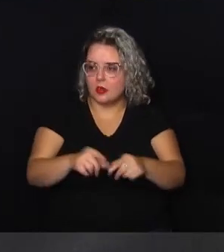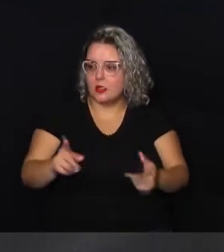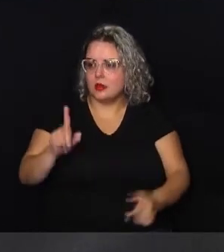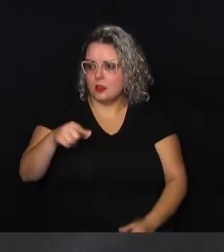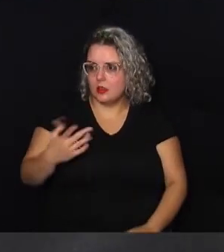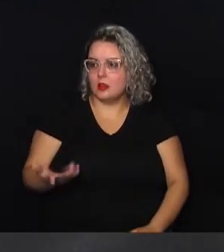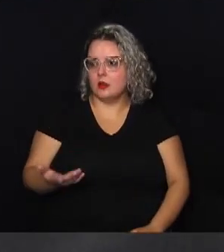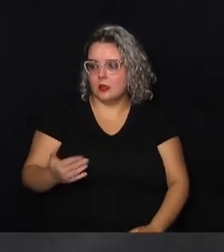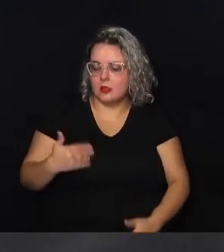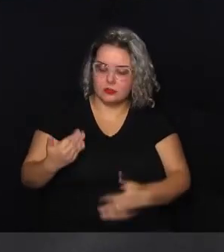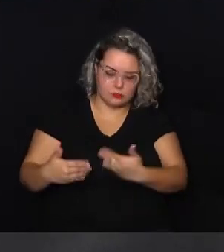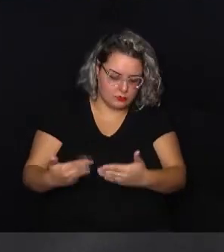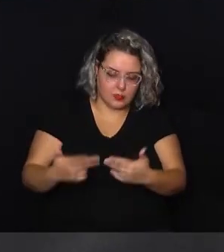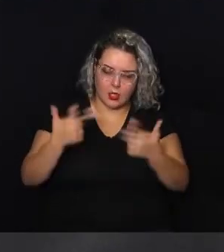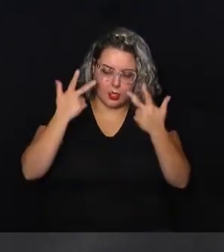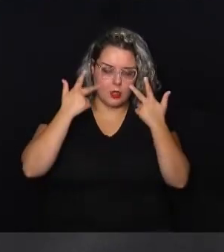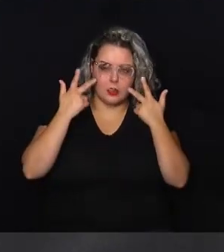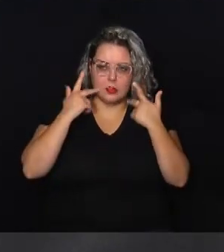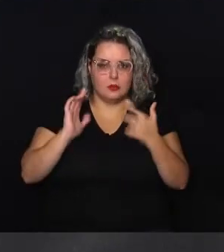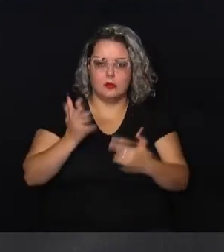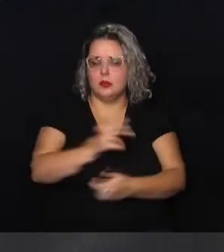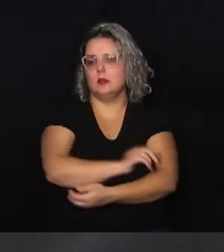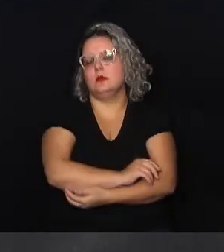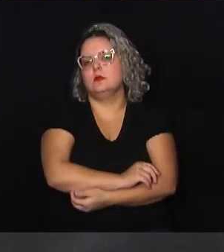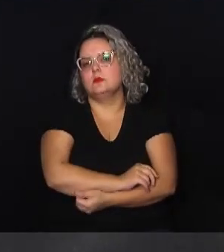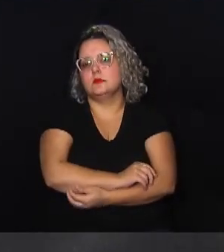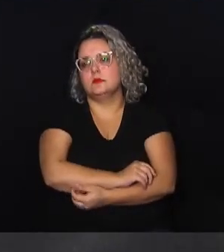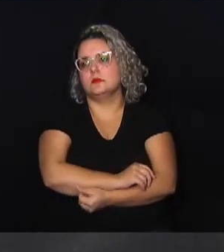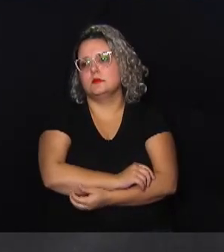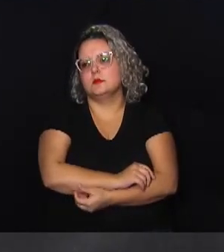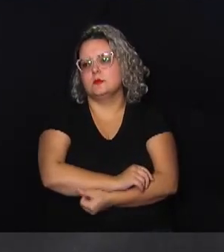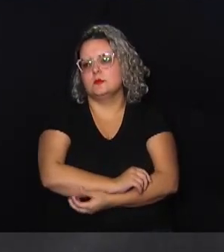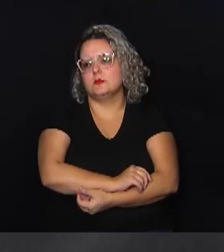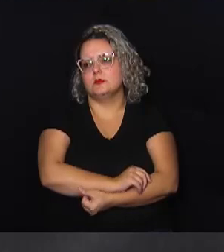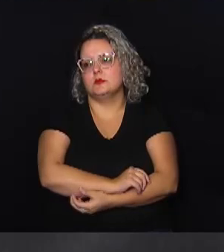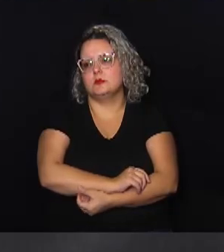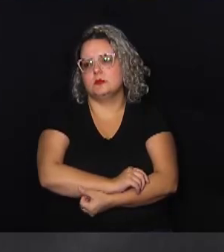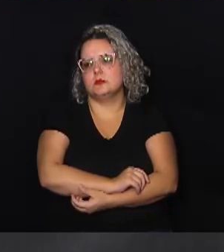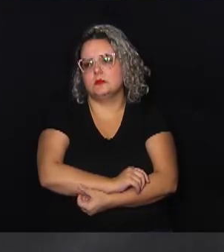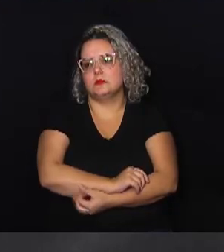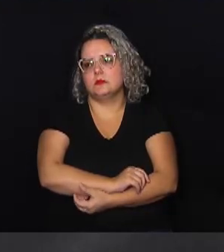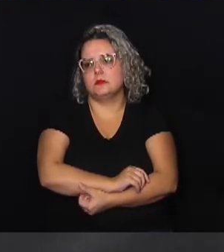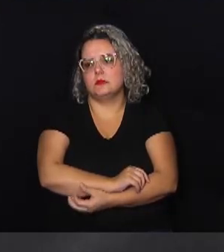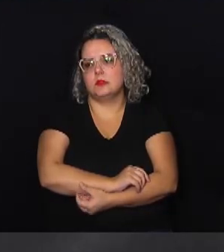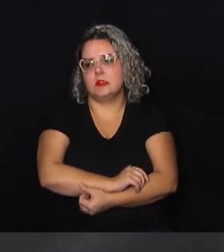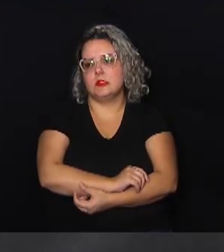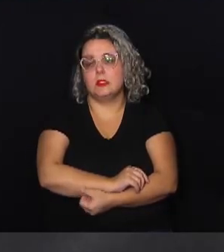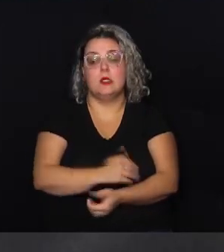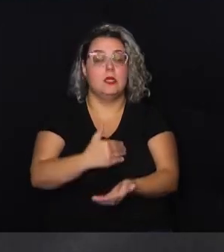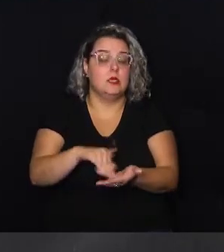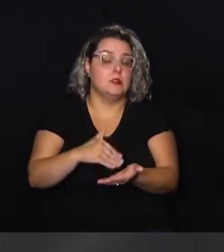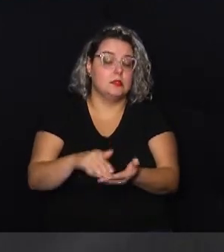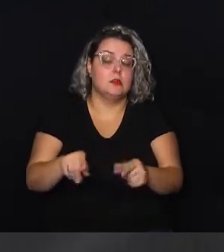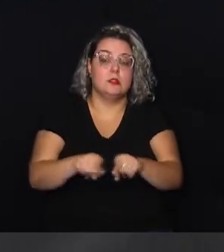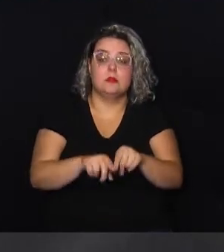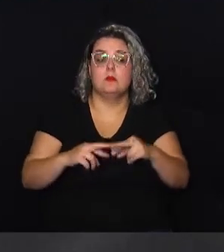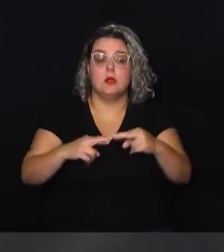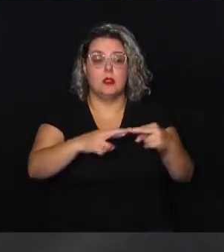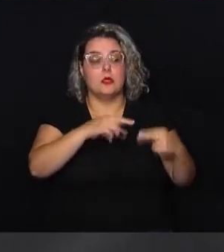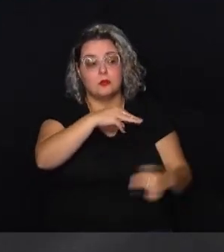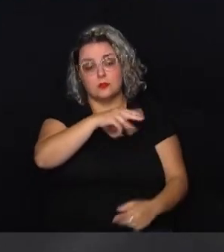rito, a Secretaria e a Rede Maringá têm que estar aqui nessa casa apresentando,